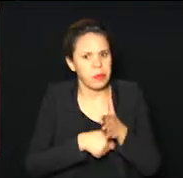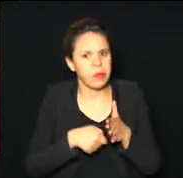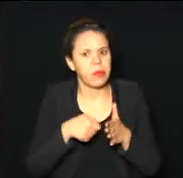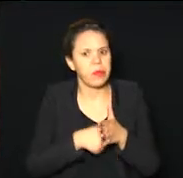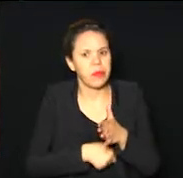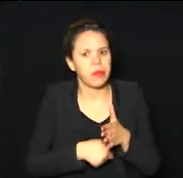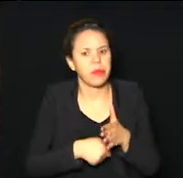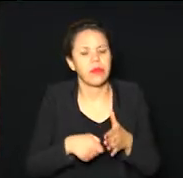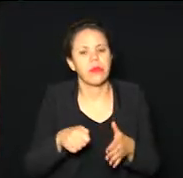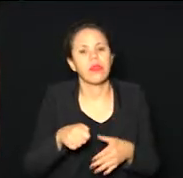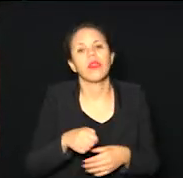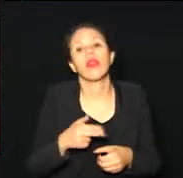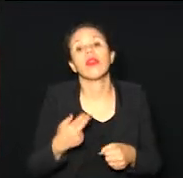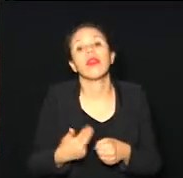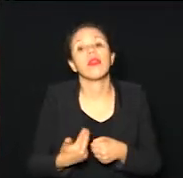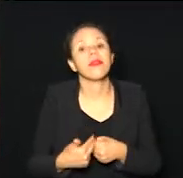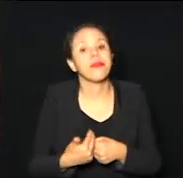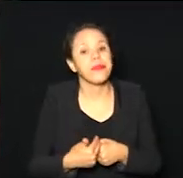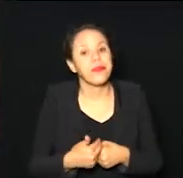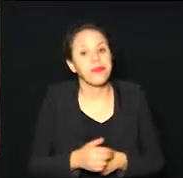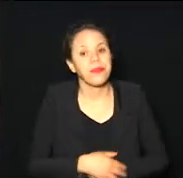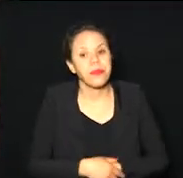que a Unicamp fosse